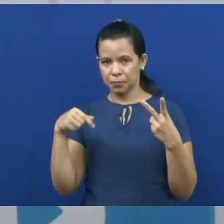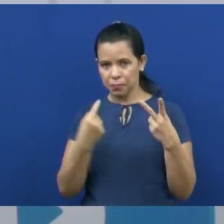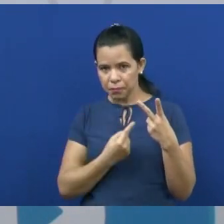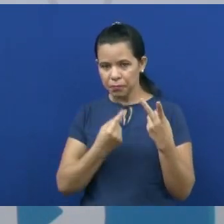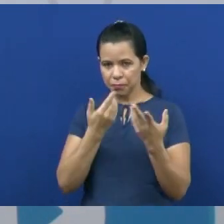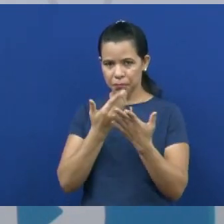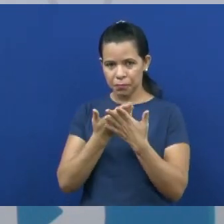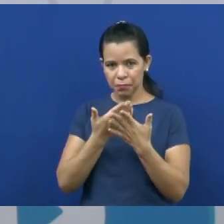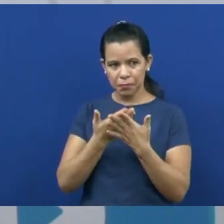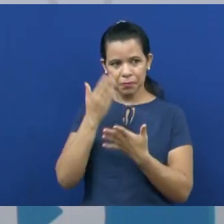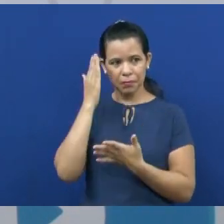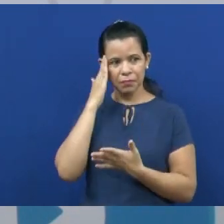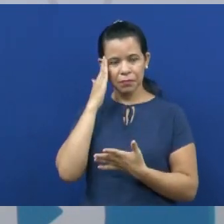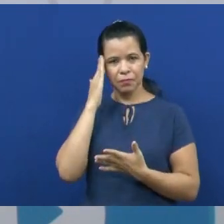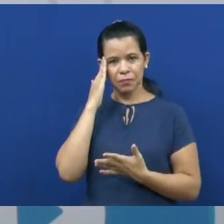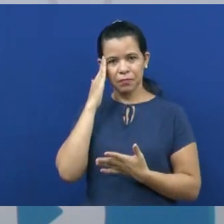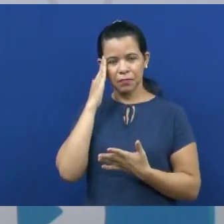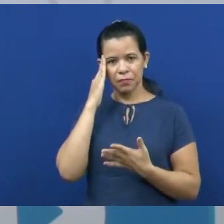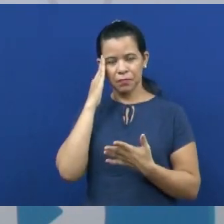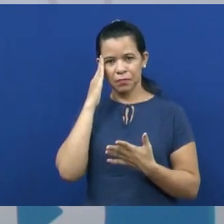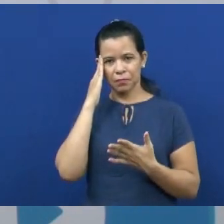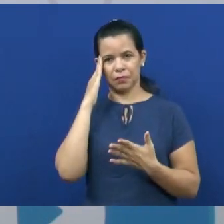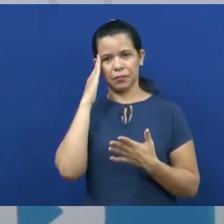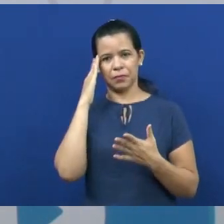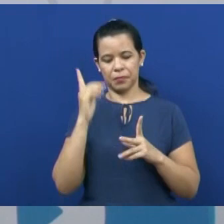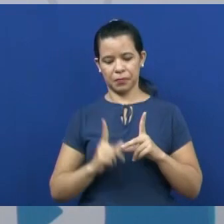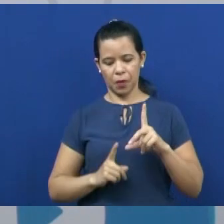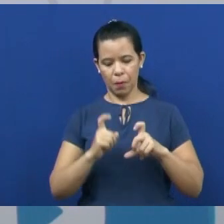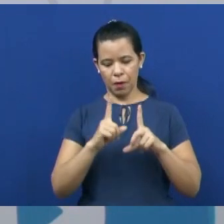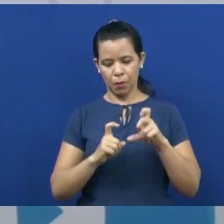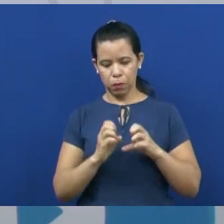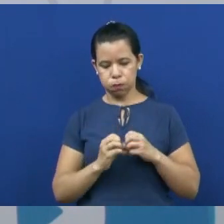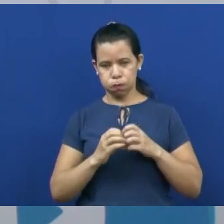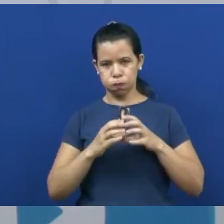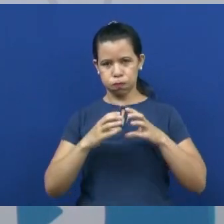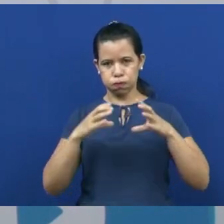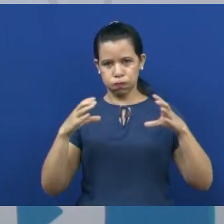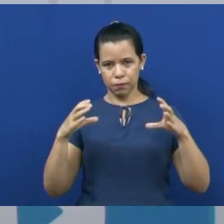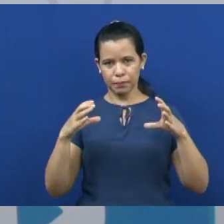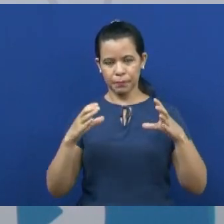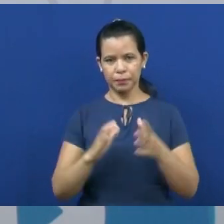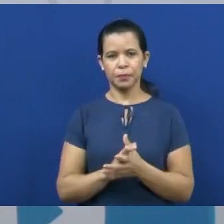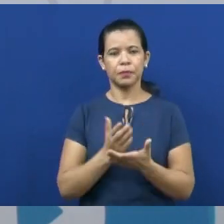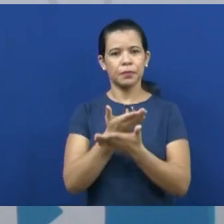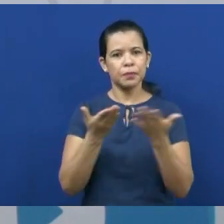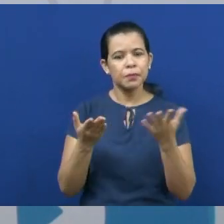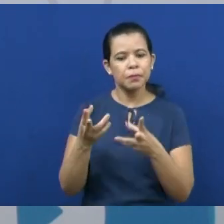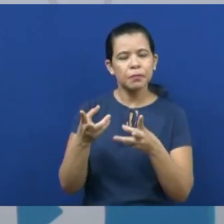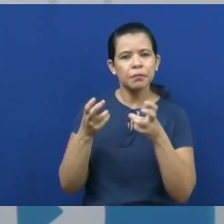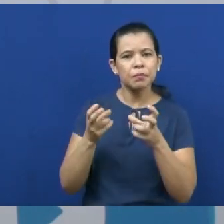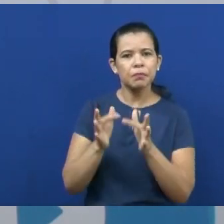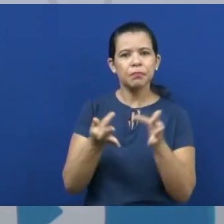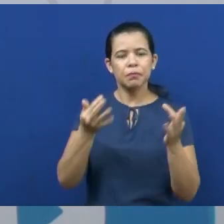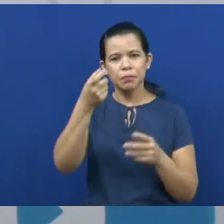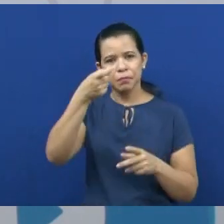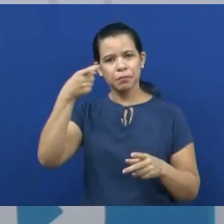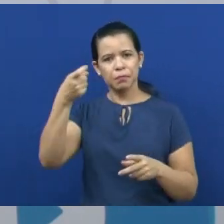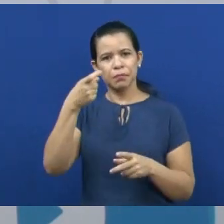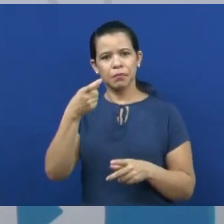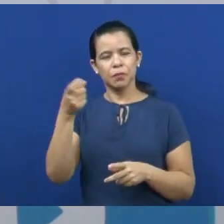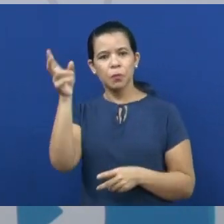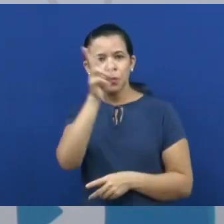trabalhado sobre bactérias. Então, vocês percebem que a função exponencial ela tem a sua